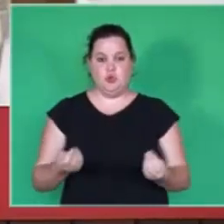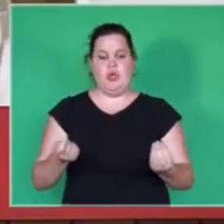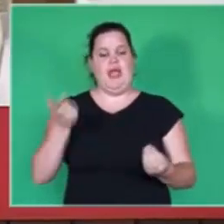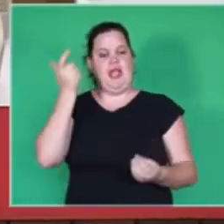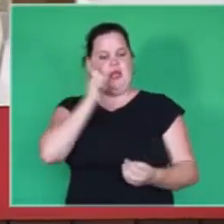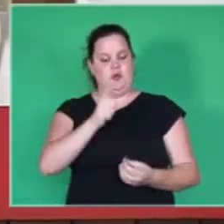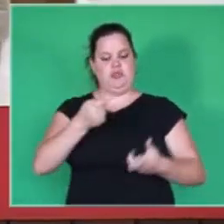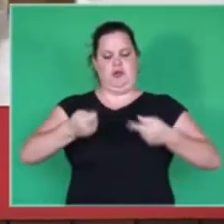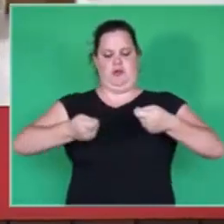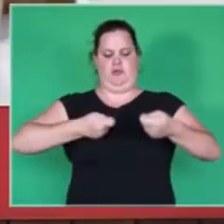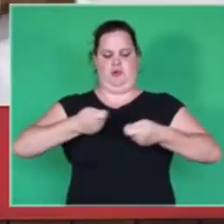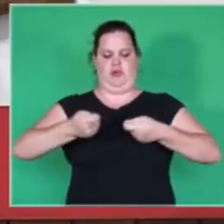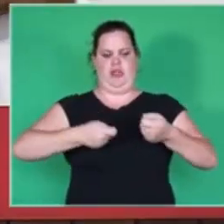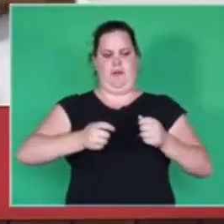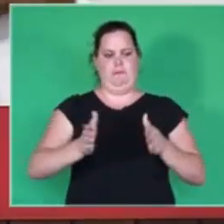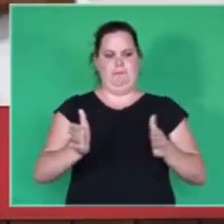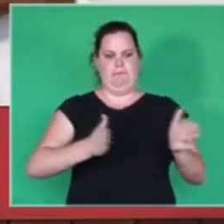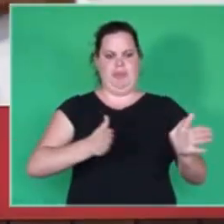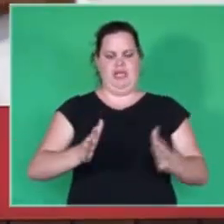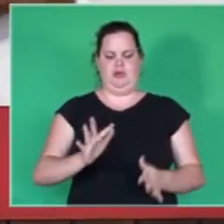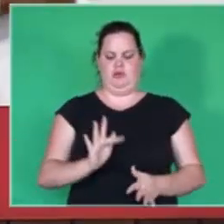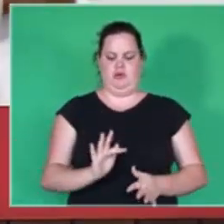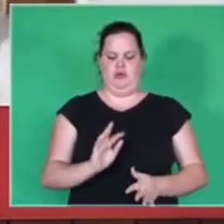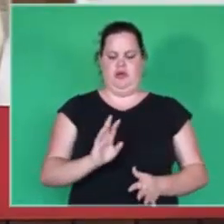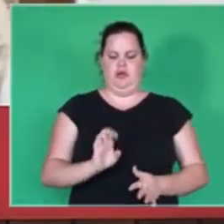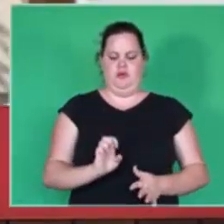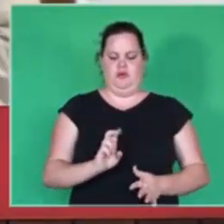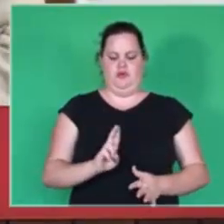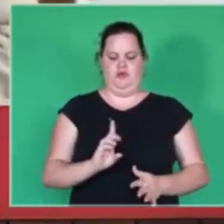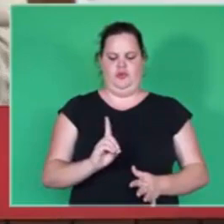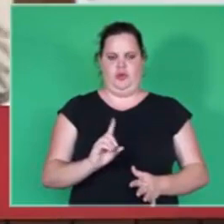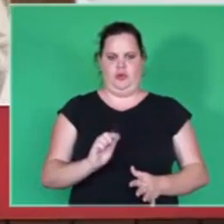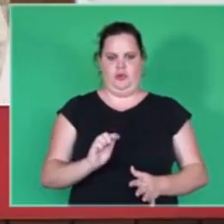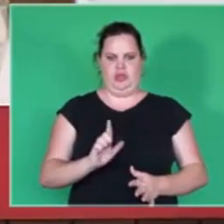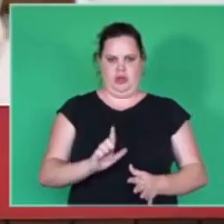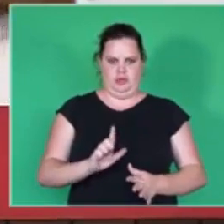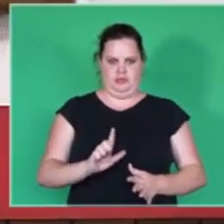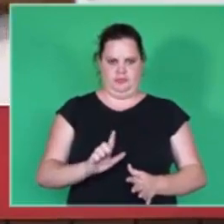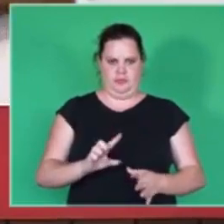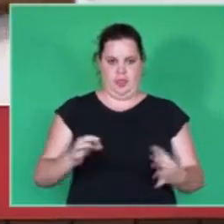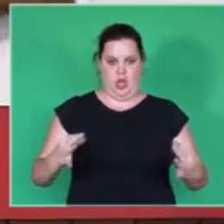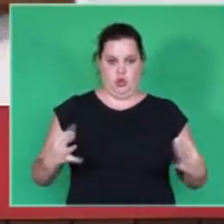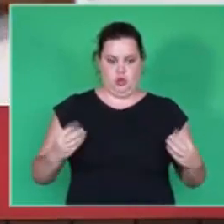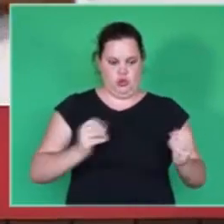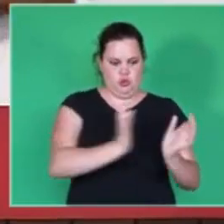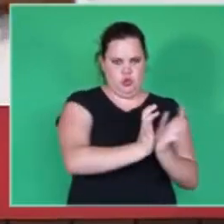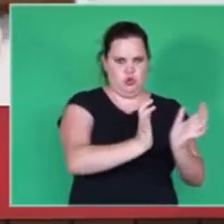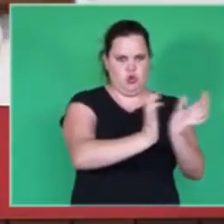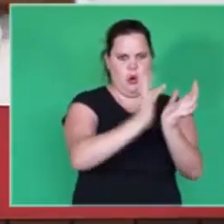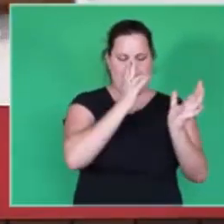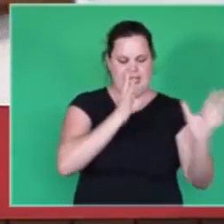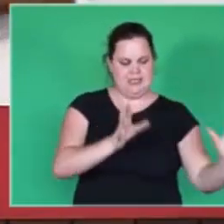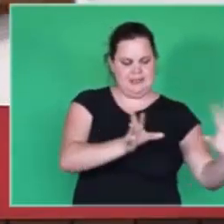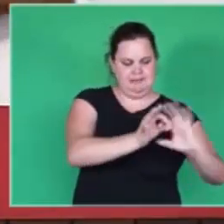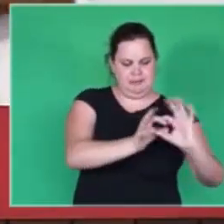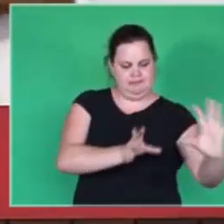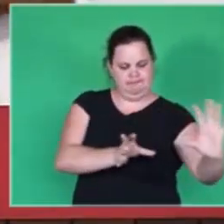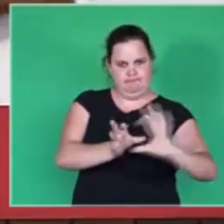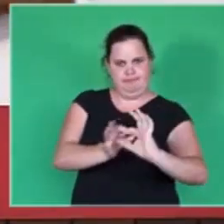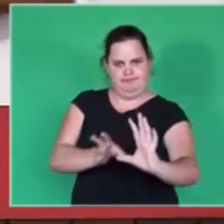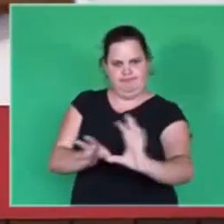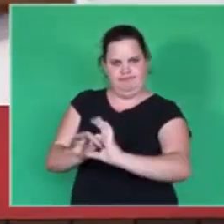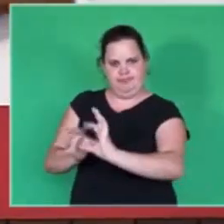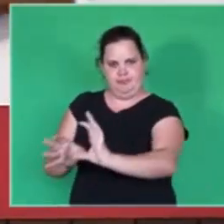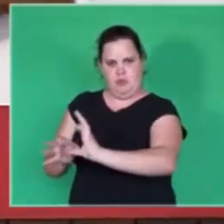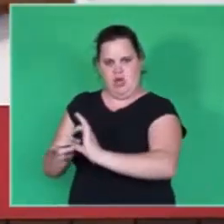feudal. Ela estava aqui. Os feudos estavam ligados a ela. Se houvesse qualquer rebelião aqui,